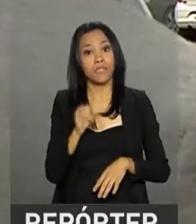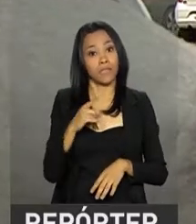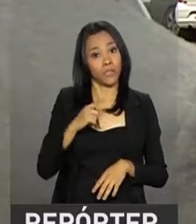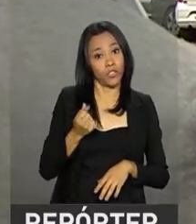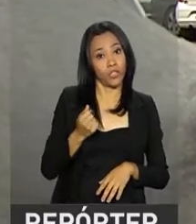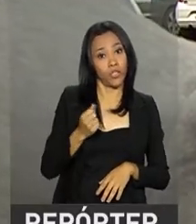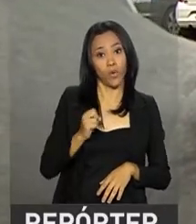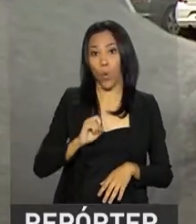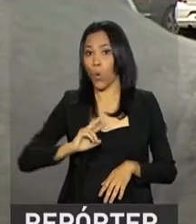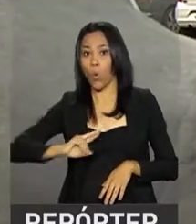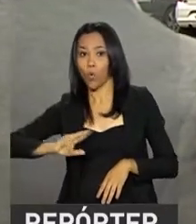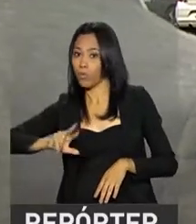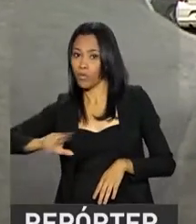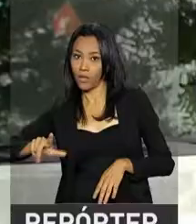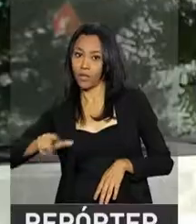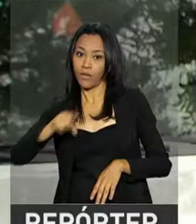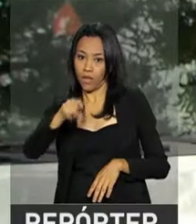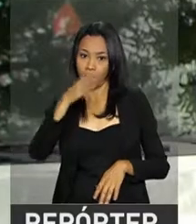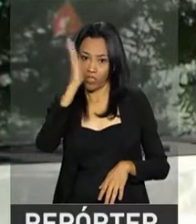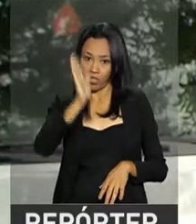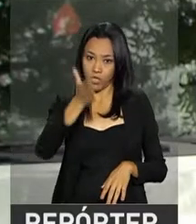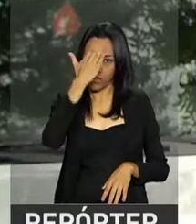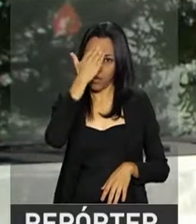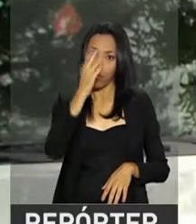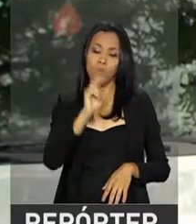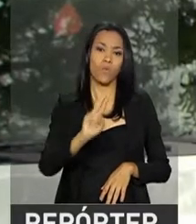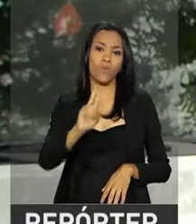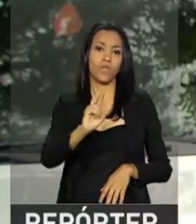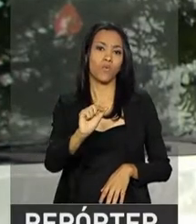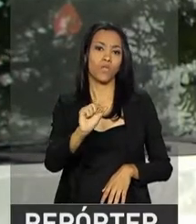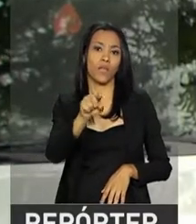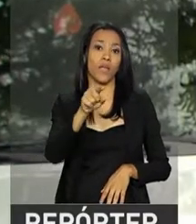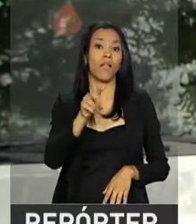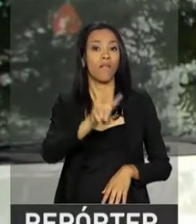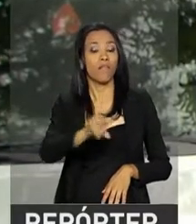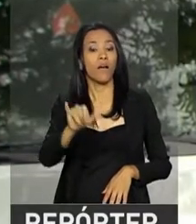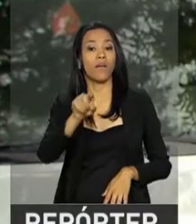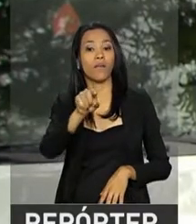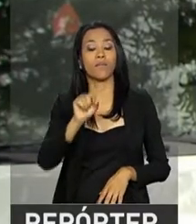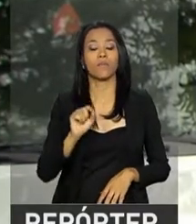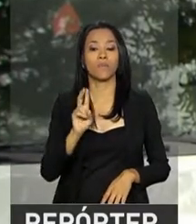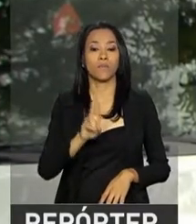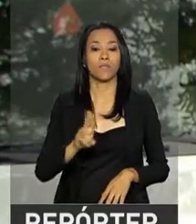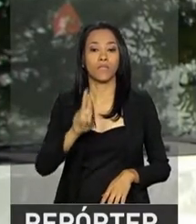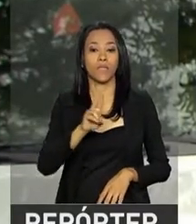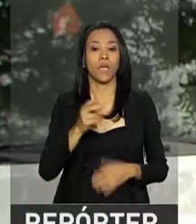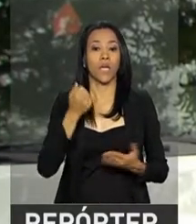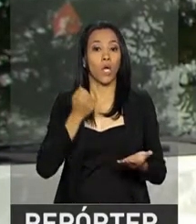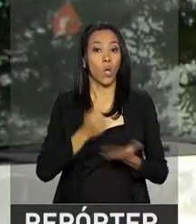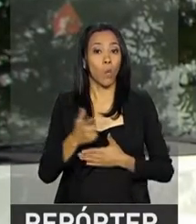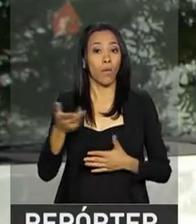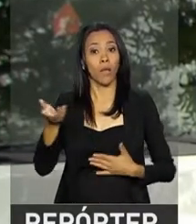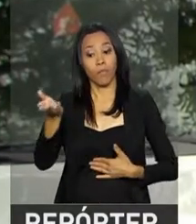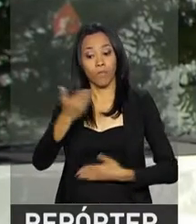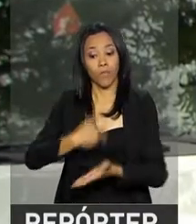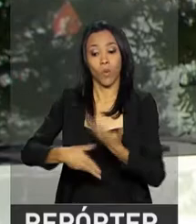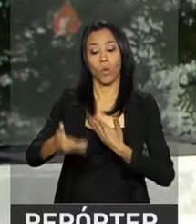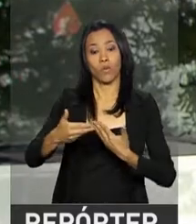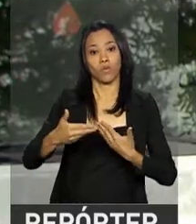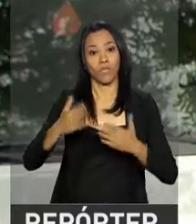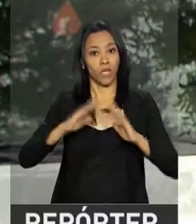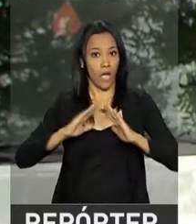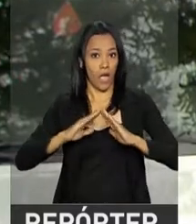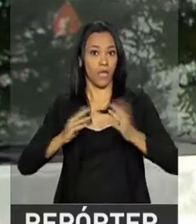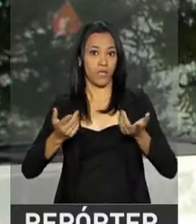já sabe o que vai fazer com o dinheiro a mostra está faltando em casa a gente vai ter que comprar trocar os golpes né